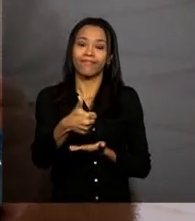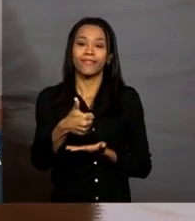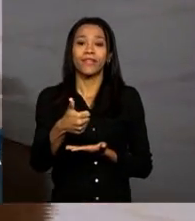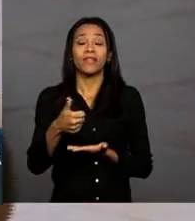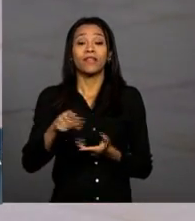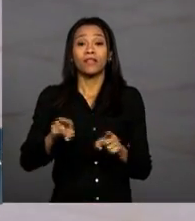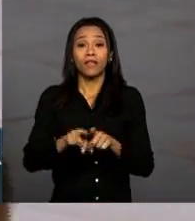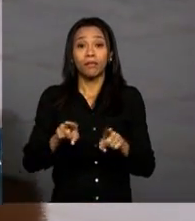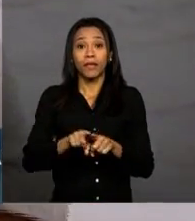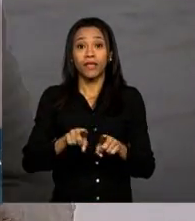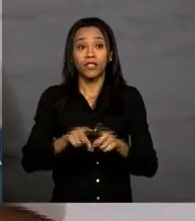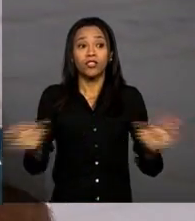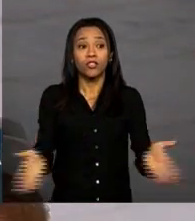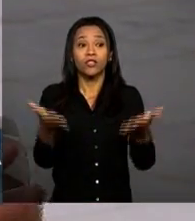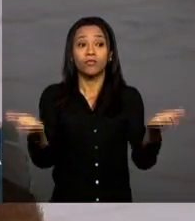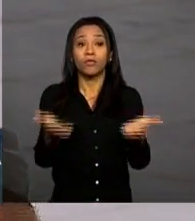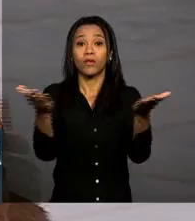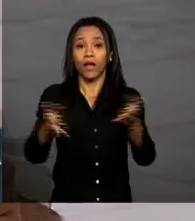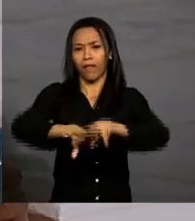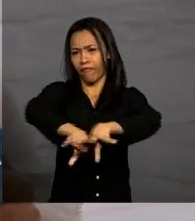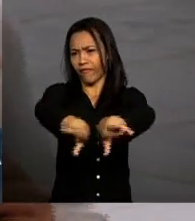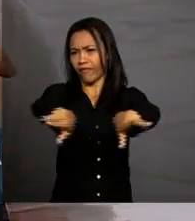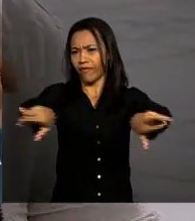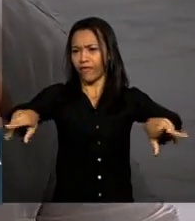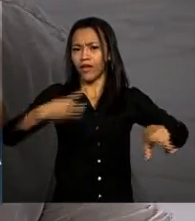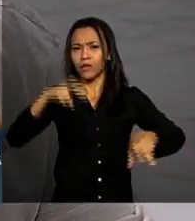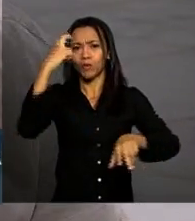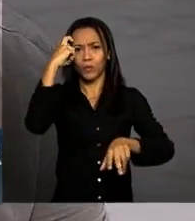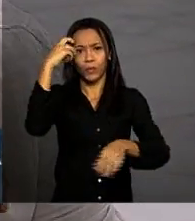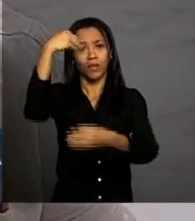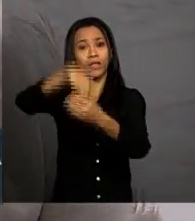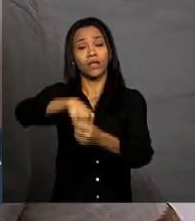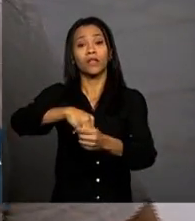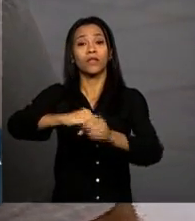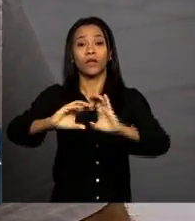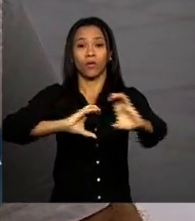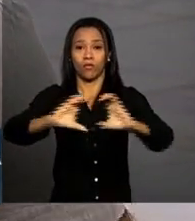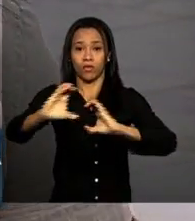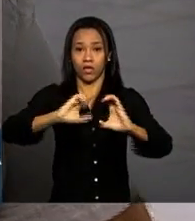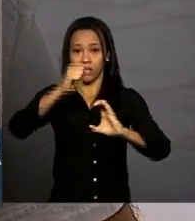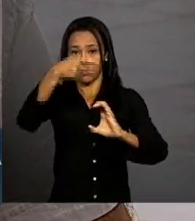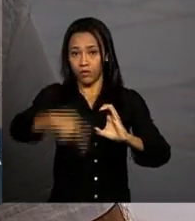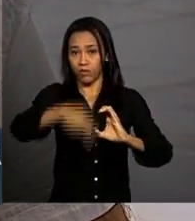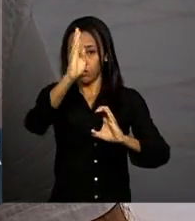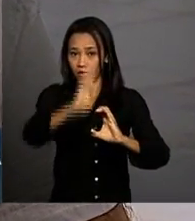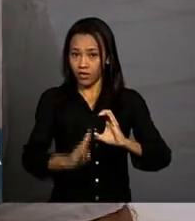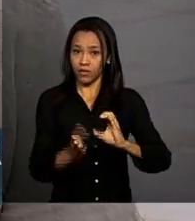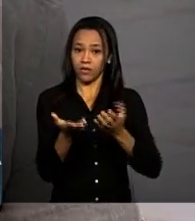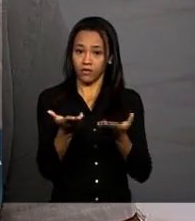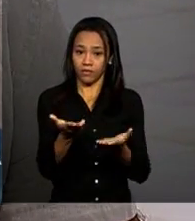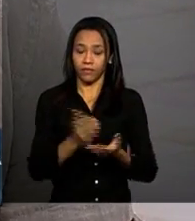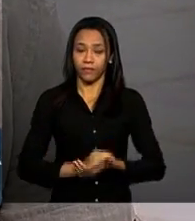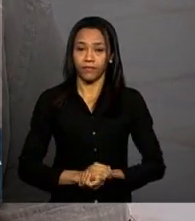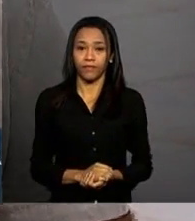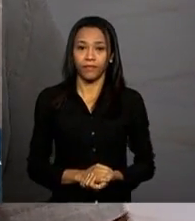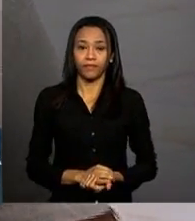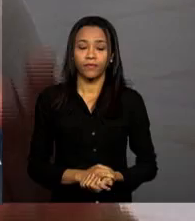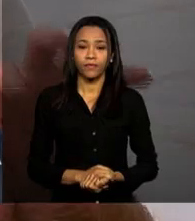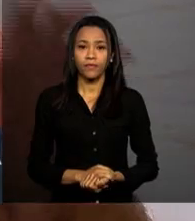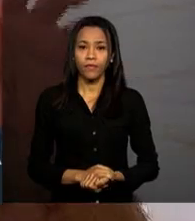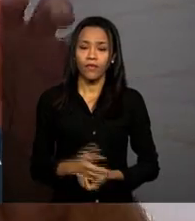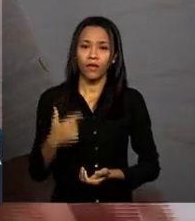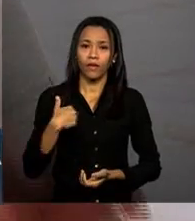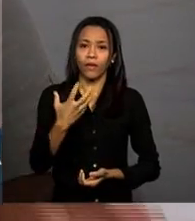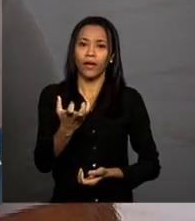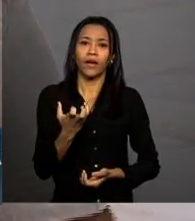pluralidade unidade nos meios de comunicação no Brasil Miro do Centro de Estudos Barão tararé